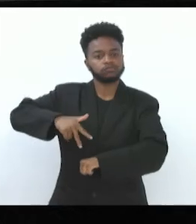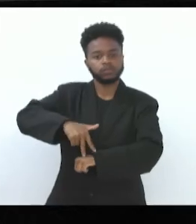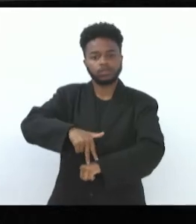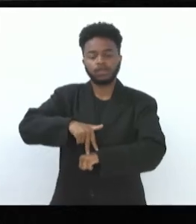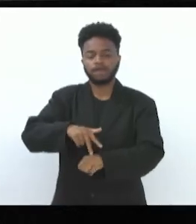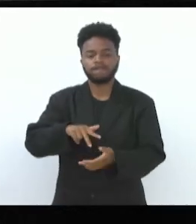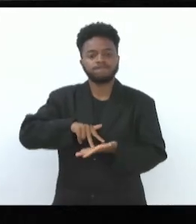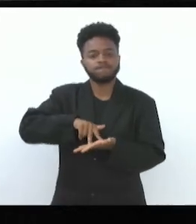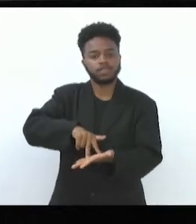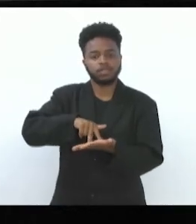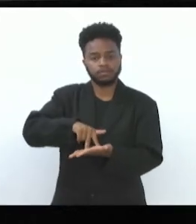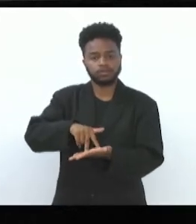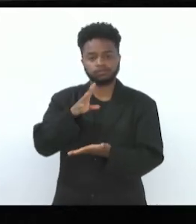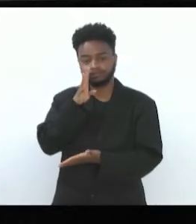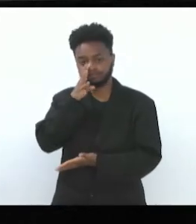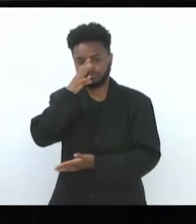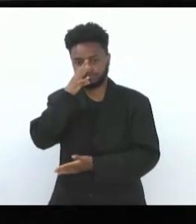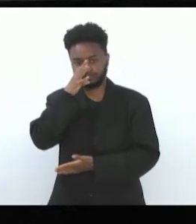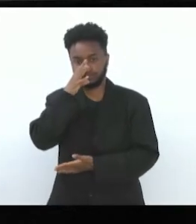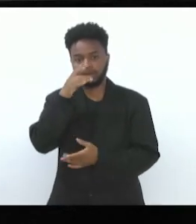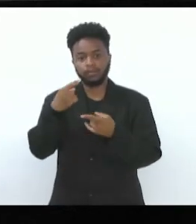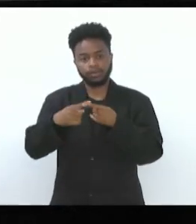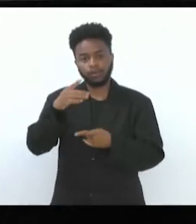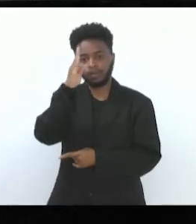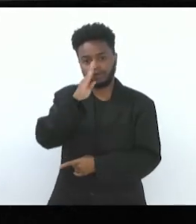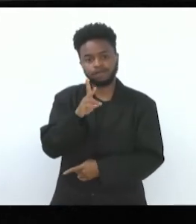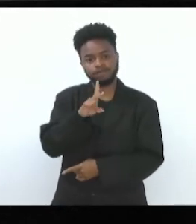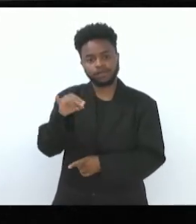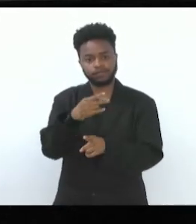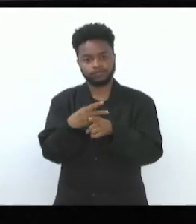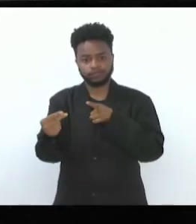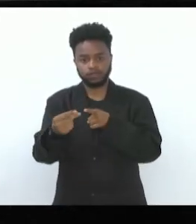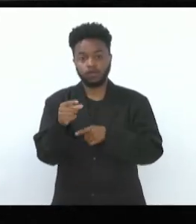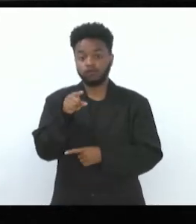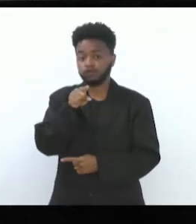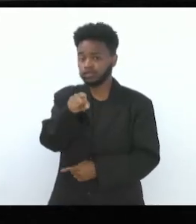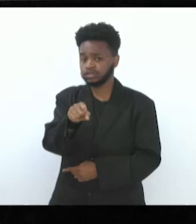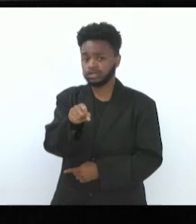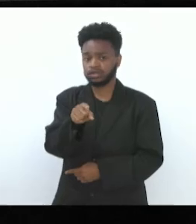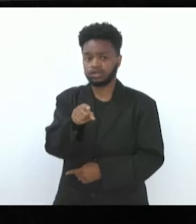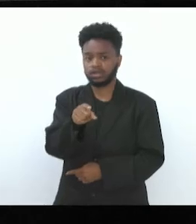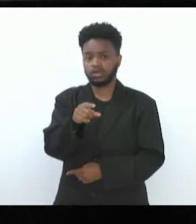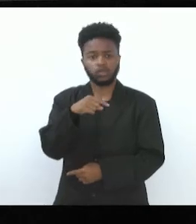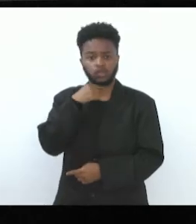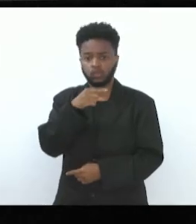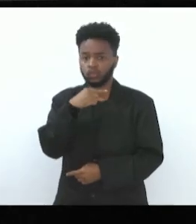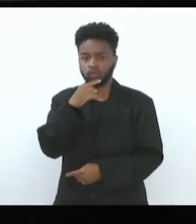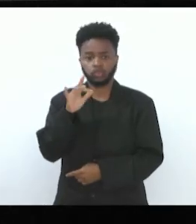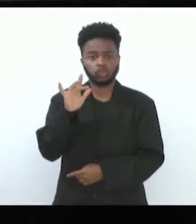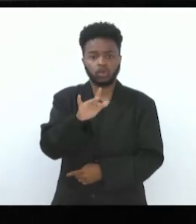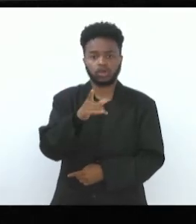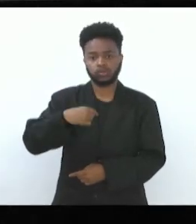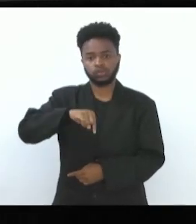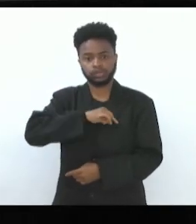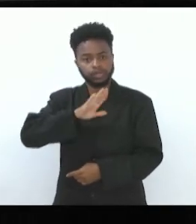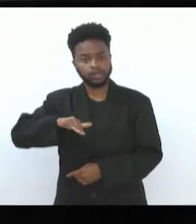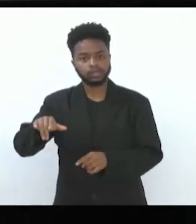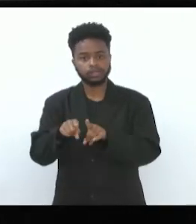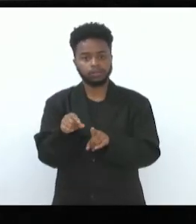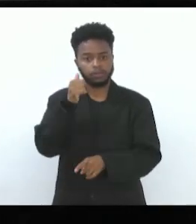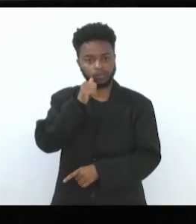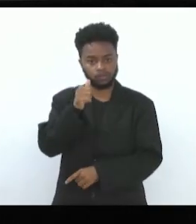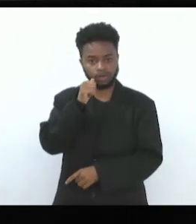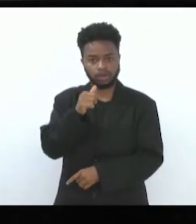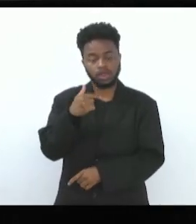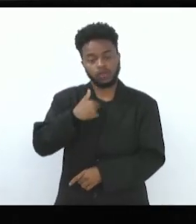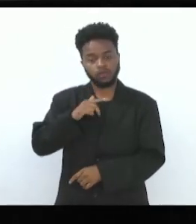firmes. Resiliência. O Brasil, ele vai vencer. O senhor não vai tocar nas nossas crianças e nas nossas mulheres. Isso